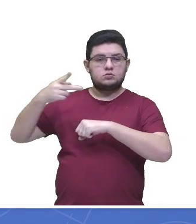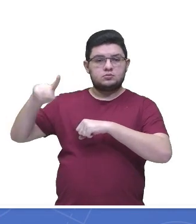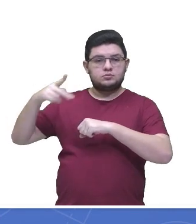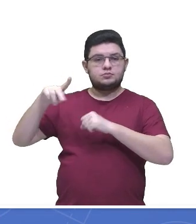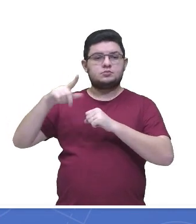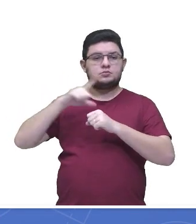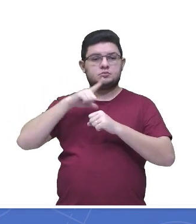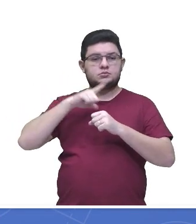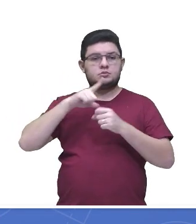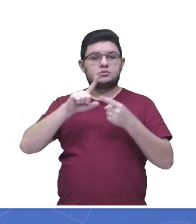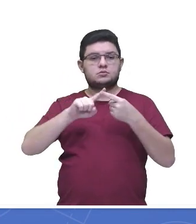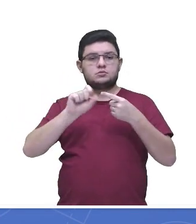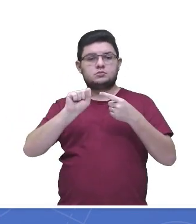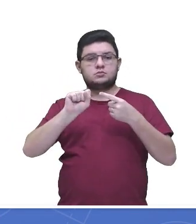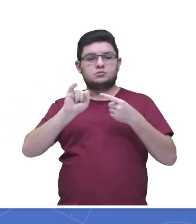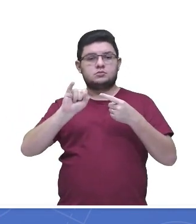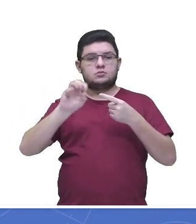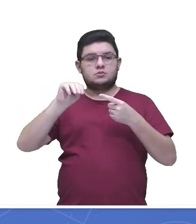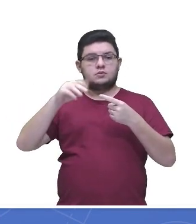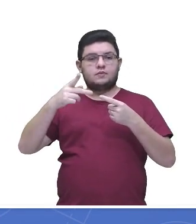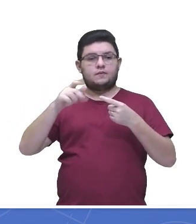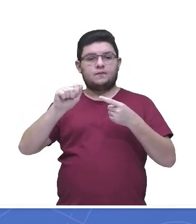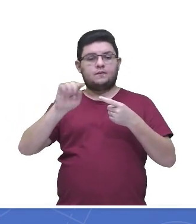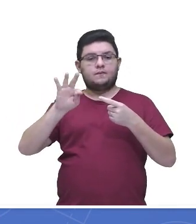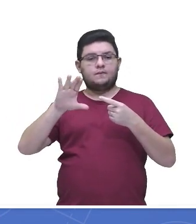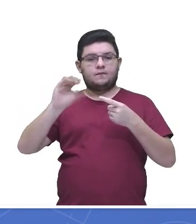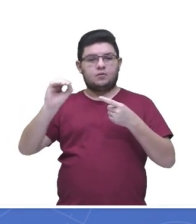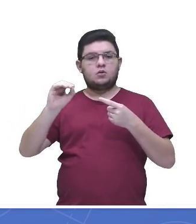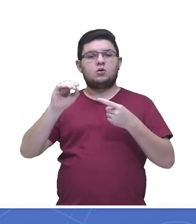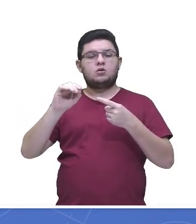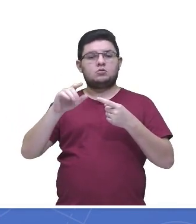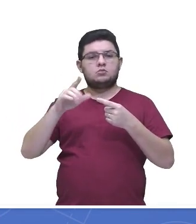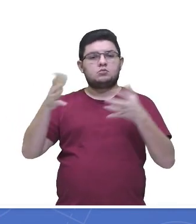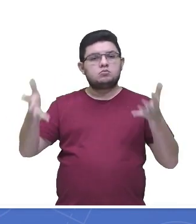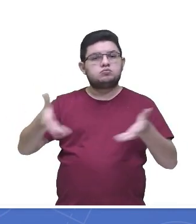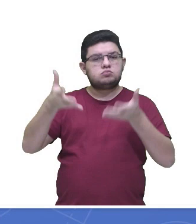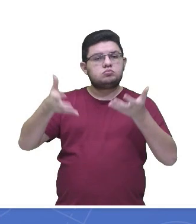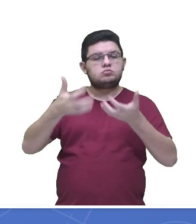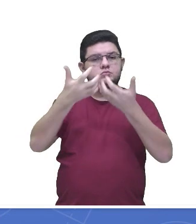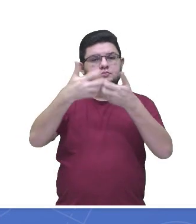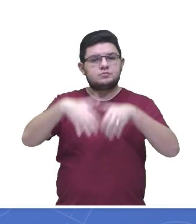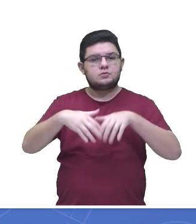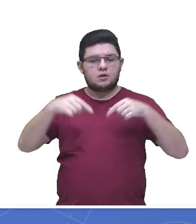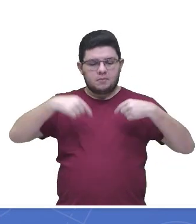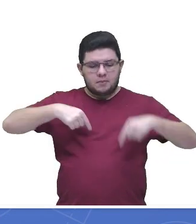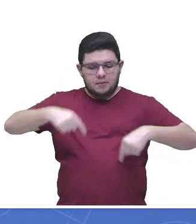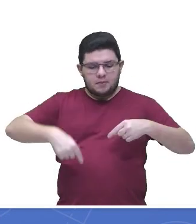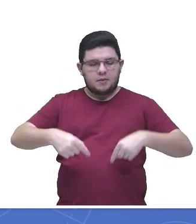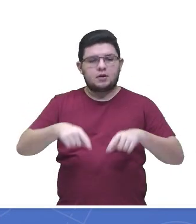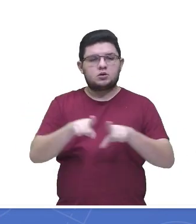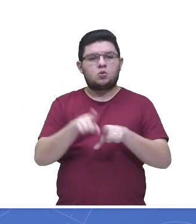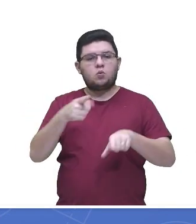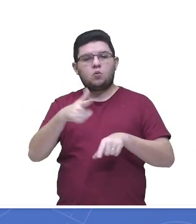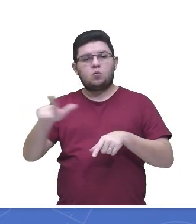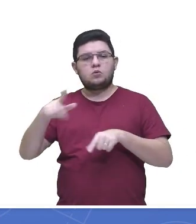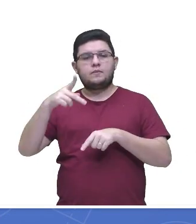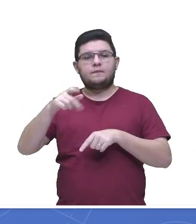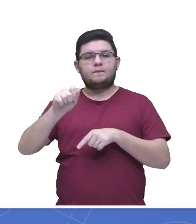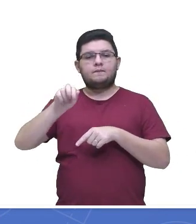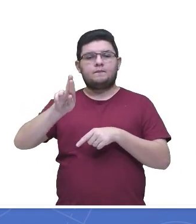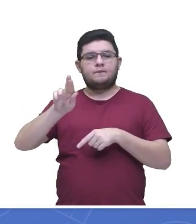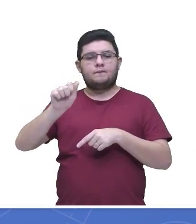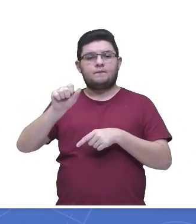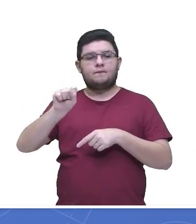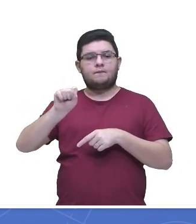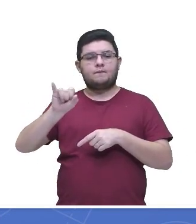simpático, que estimula o funcionamento dos órgãos, e o sistema nervoso parasimpático, que inibe o seu funcionamento.